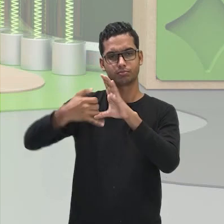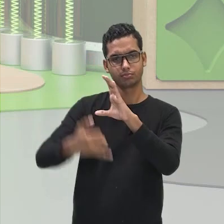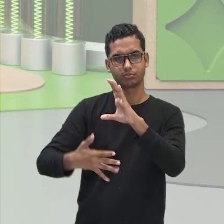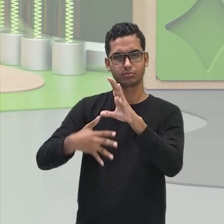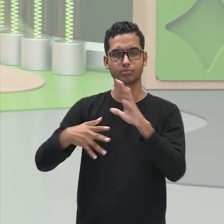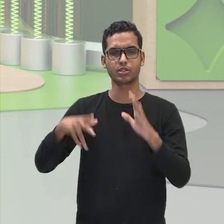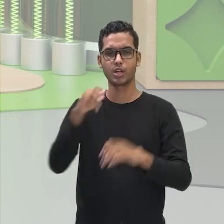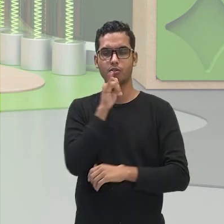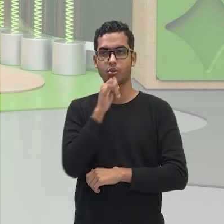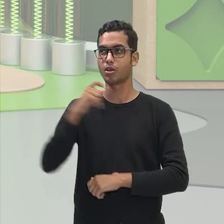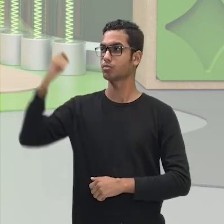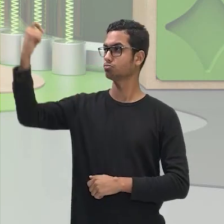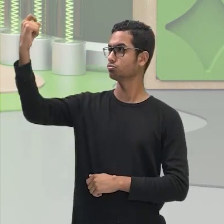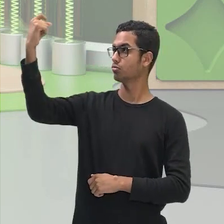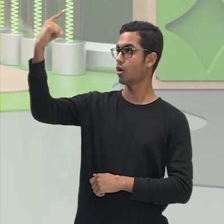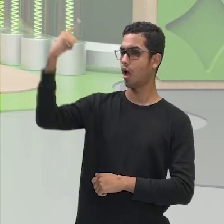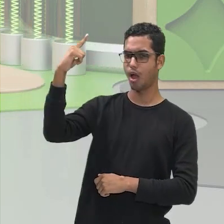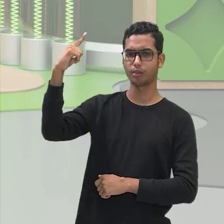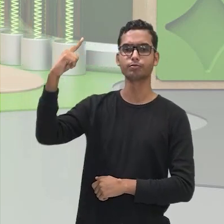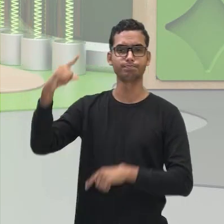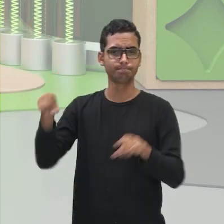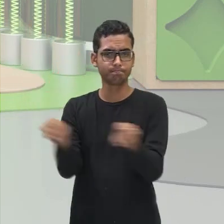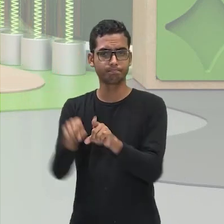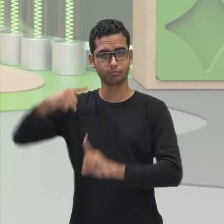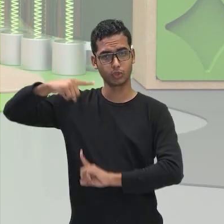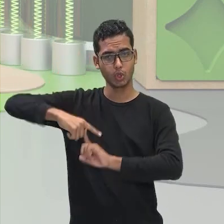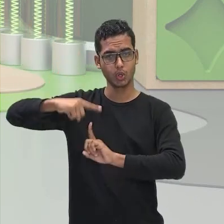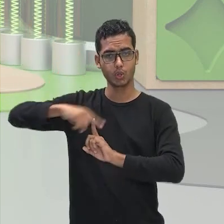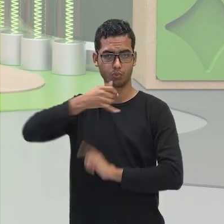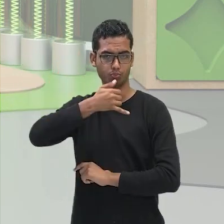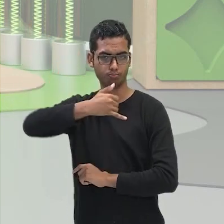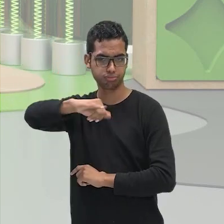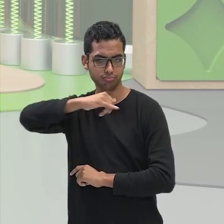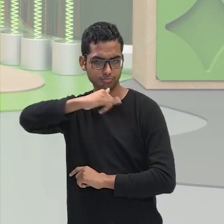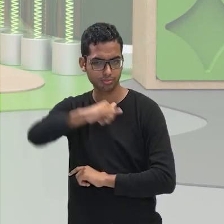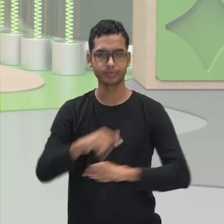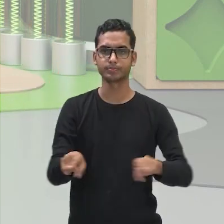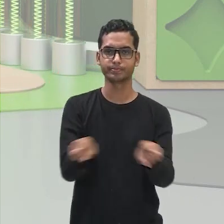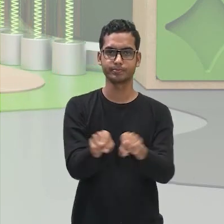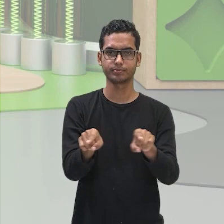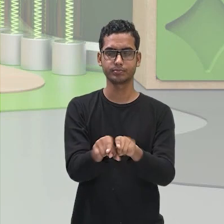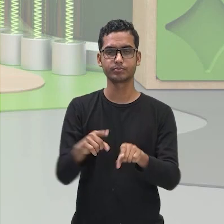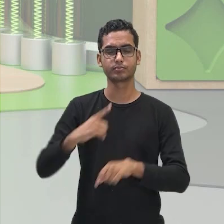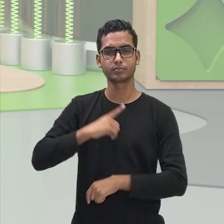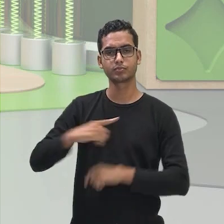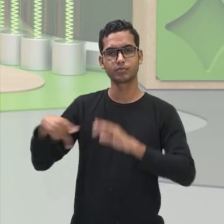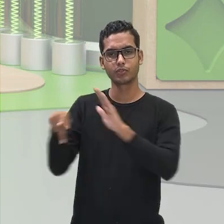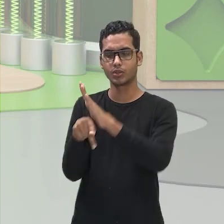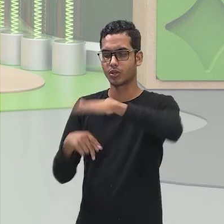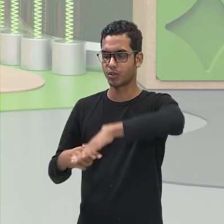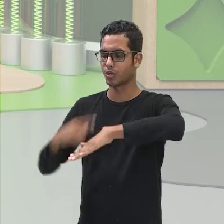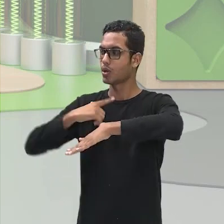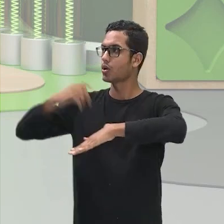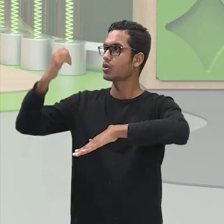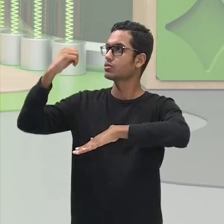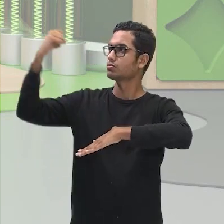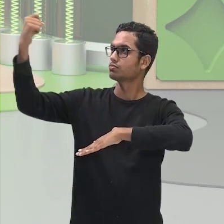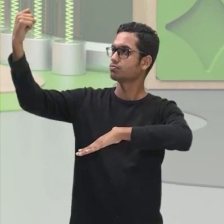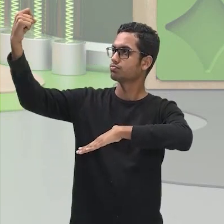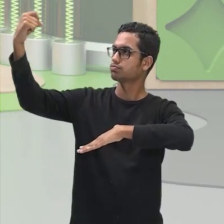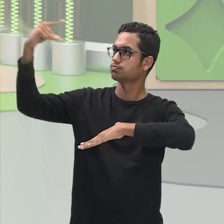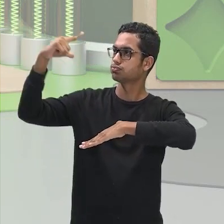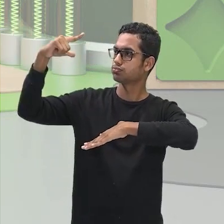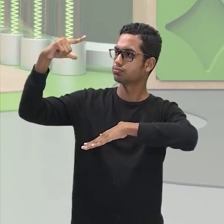o Sol, O Sol ele é também uma fonte de energia, nós vamos ter ali a energia solar, onde é utilizada